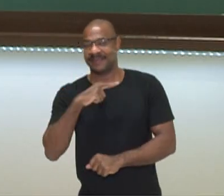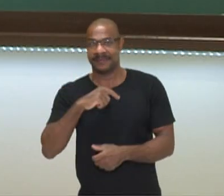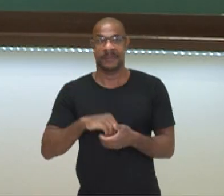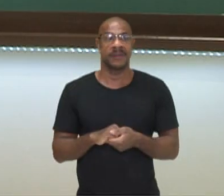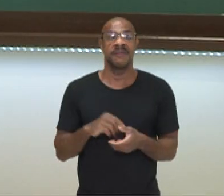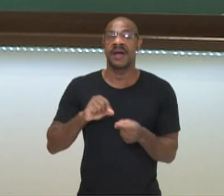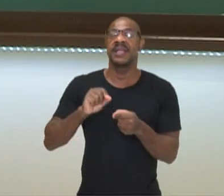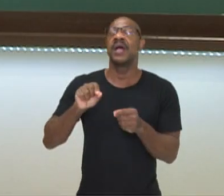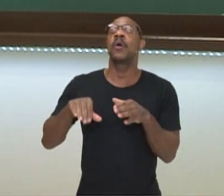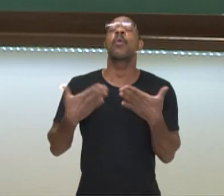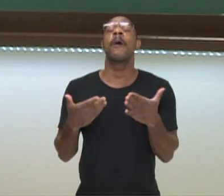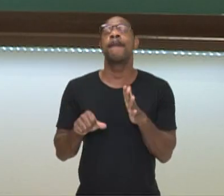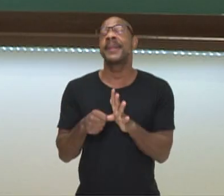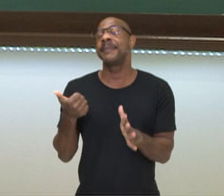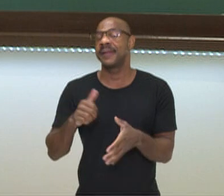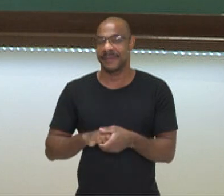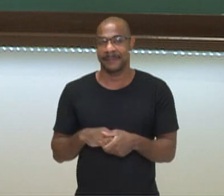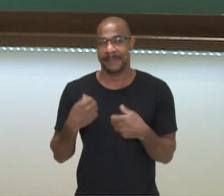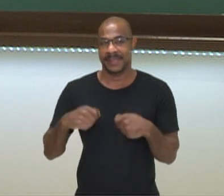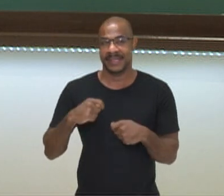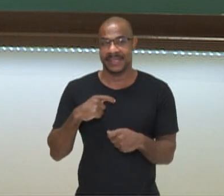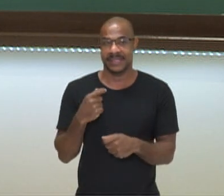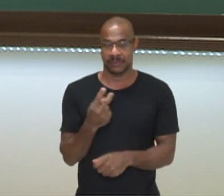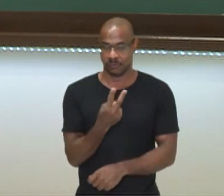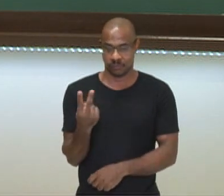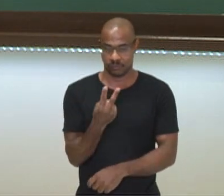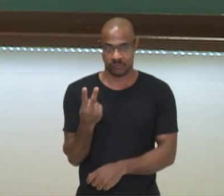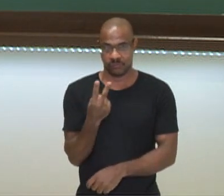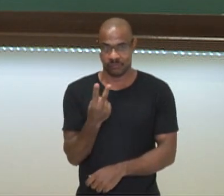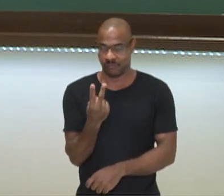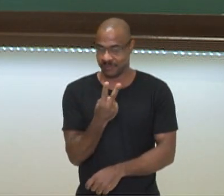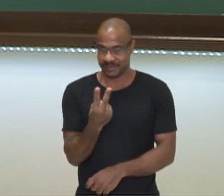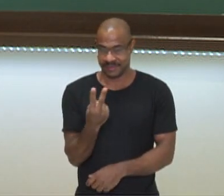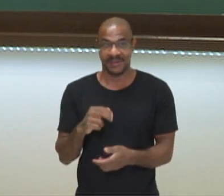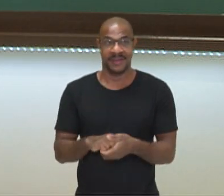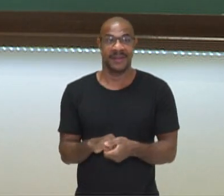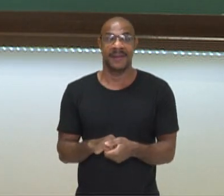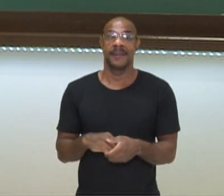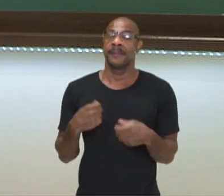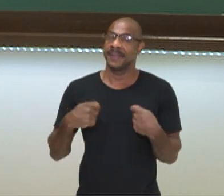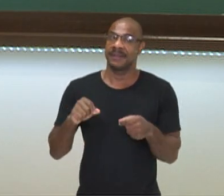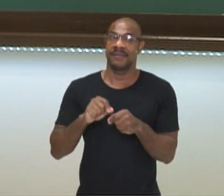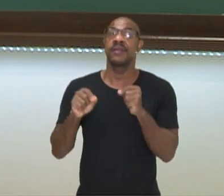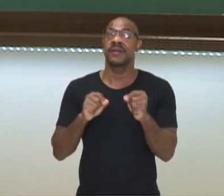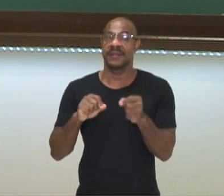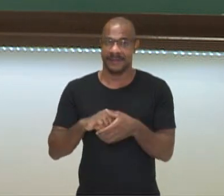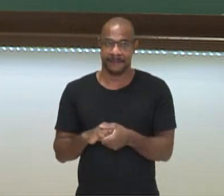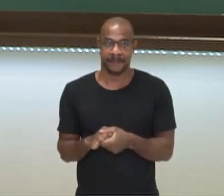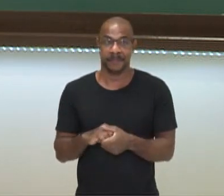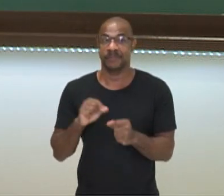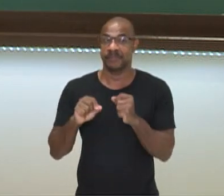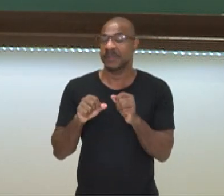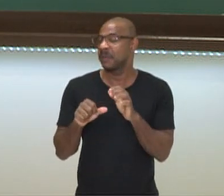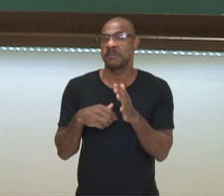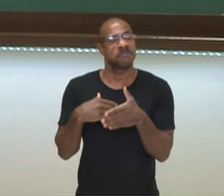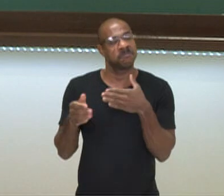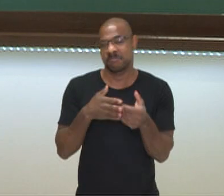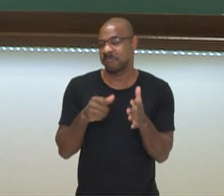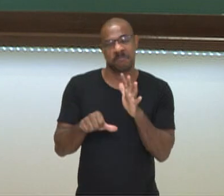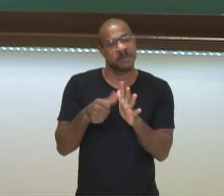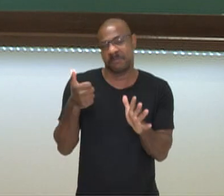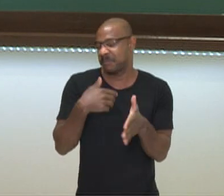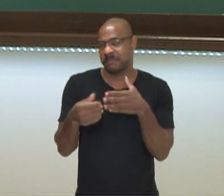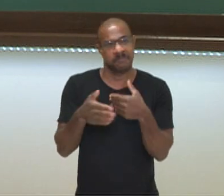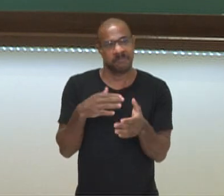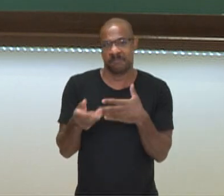Vamos lembrar que quando eu tenho só adição ou só subtração, eu resolvo as operações que vêm na ordem,